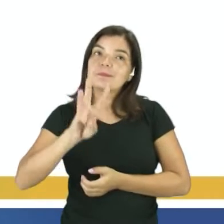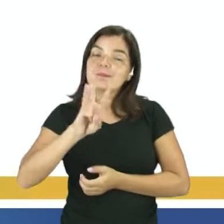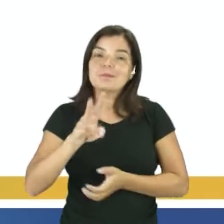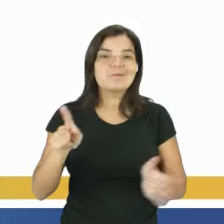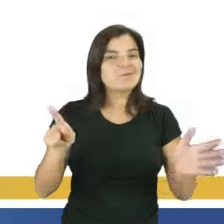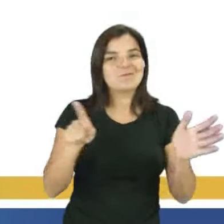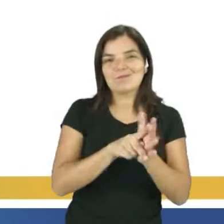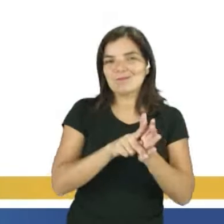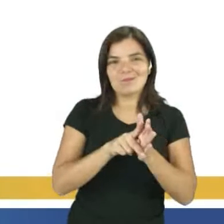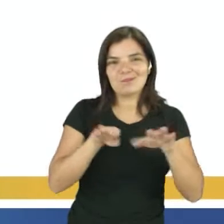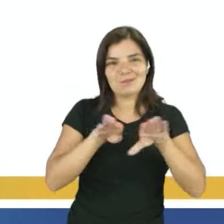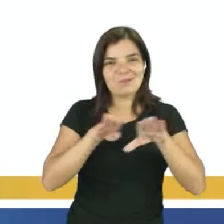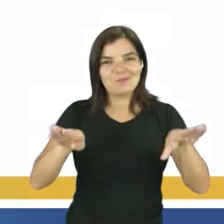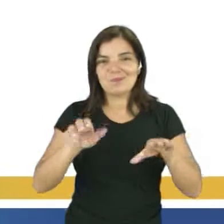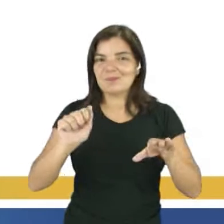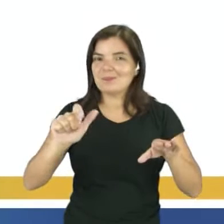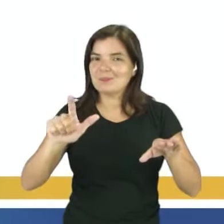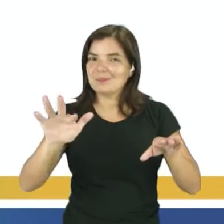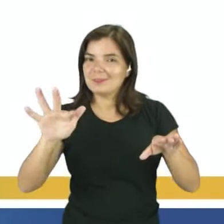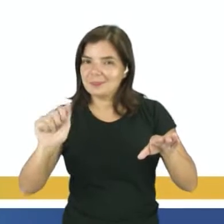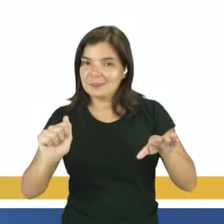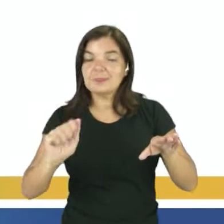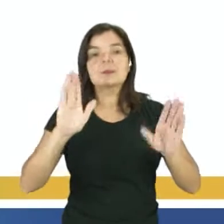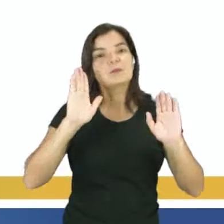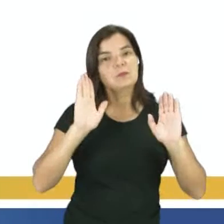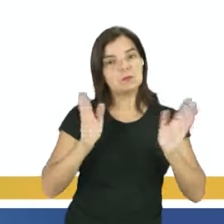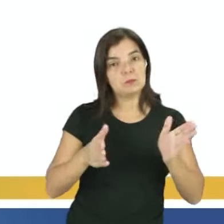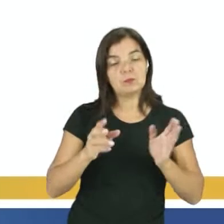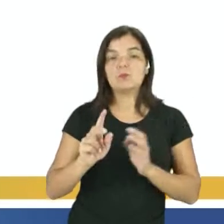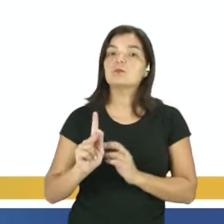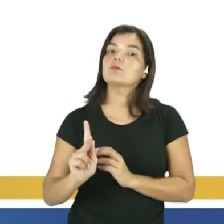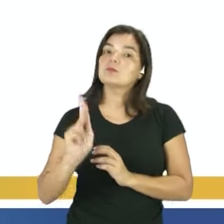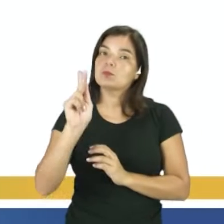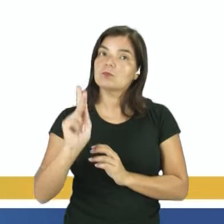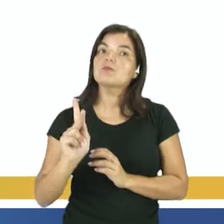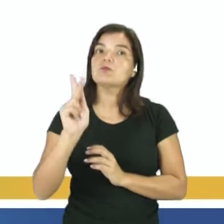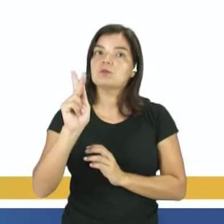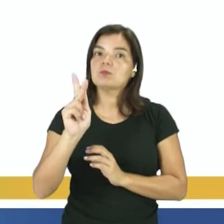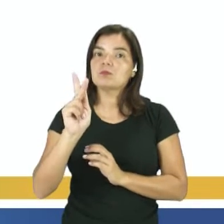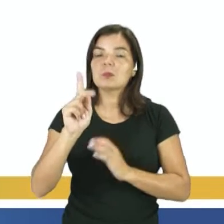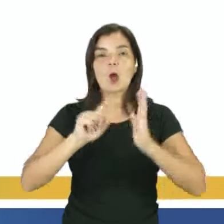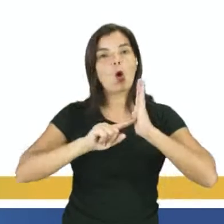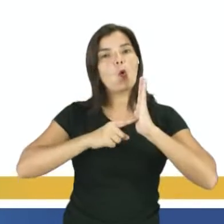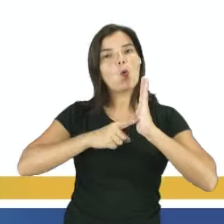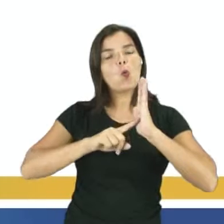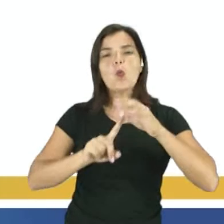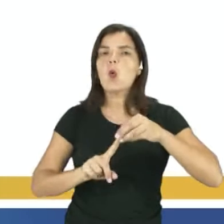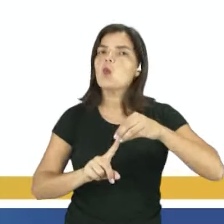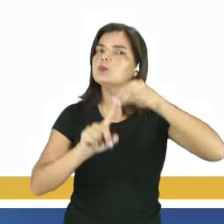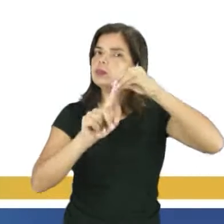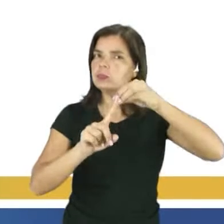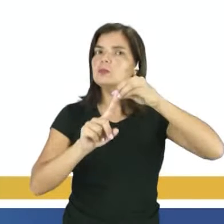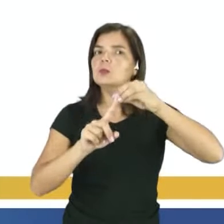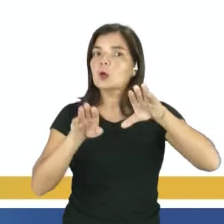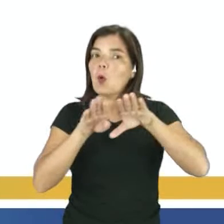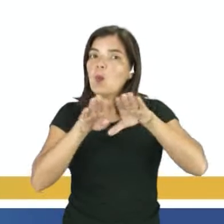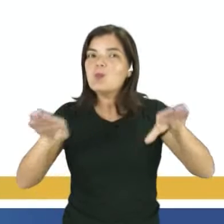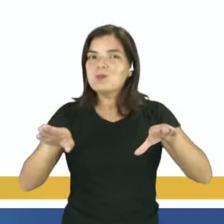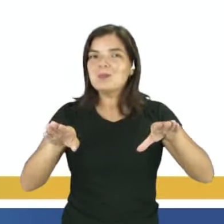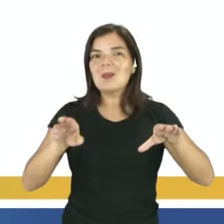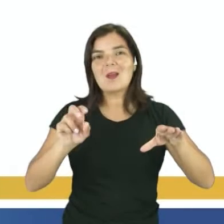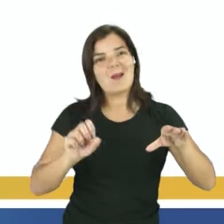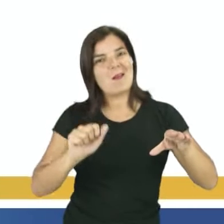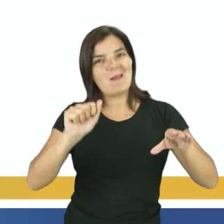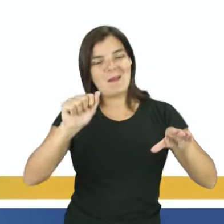não pertence ao plano alfa. Já a reta K, ela fura uma única vez o plano alfa, por isso que eu falo que a